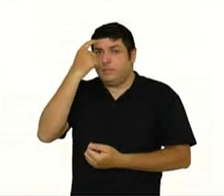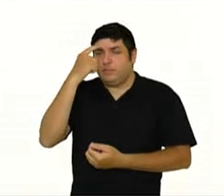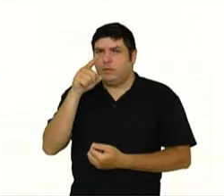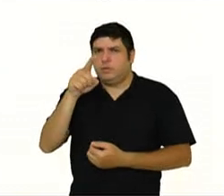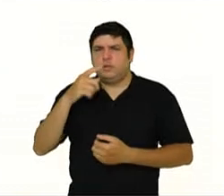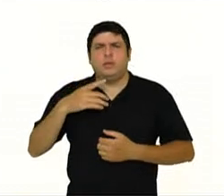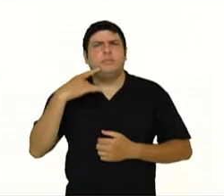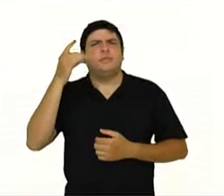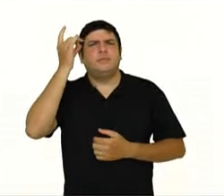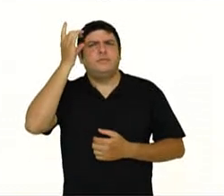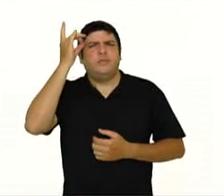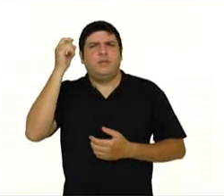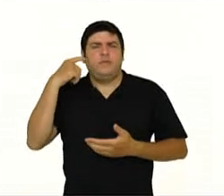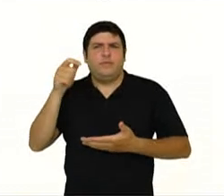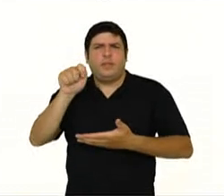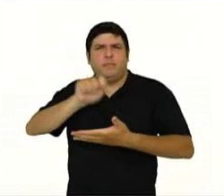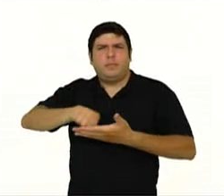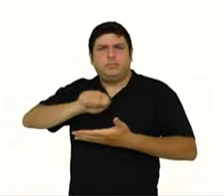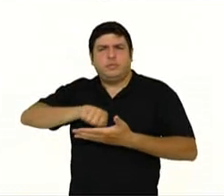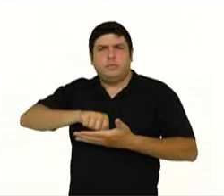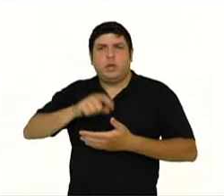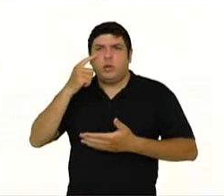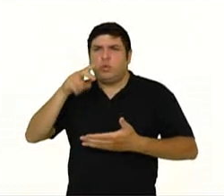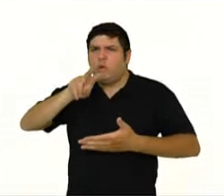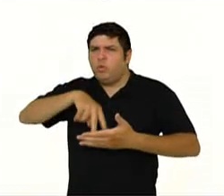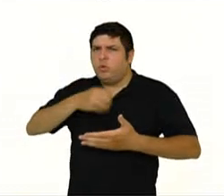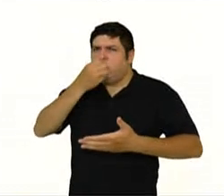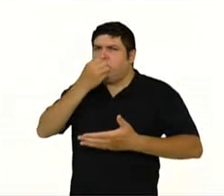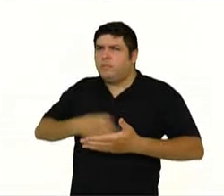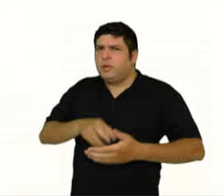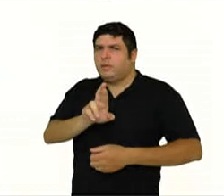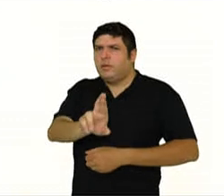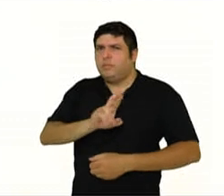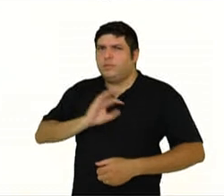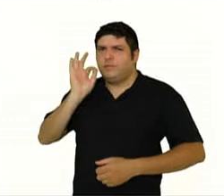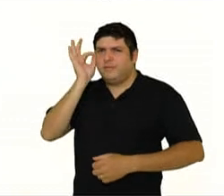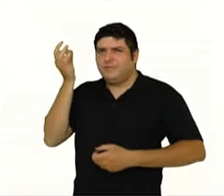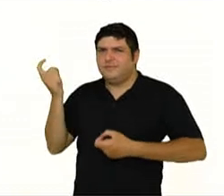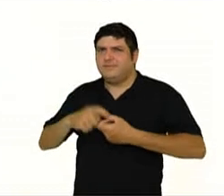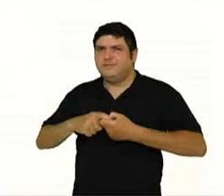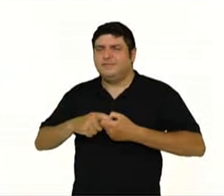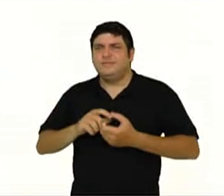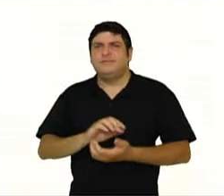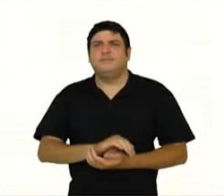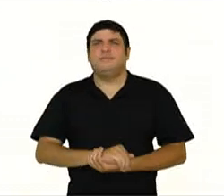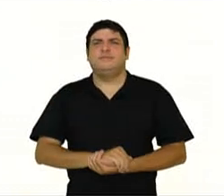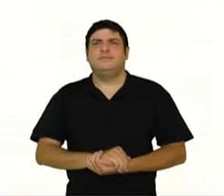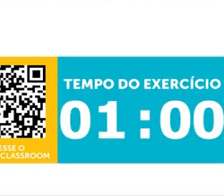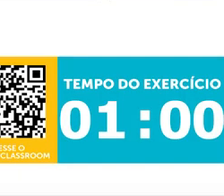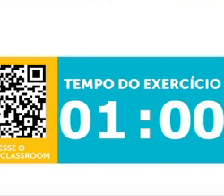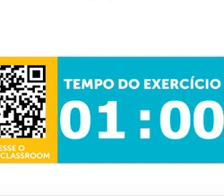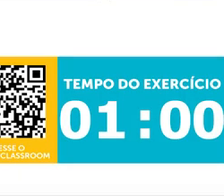bem facinho essa questão, olha bem e responde para mim e a gente já volta.